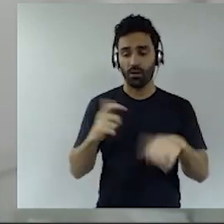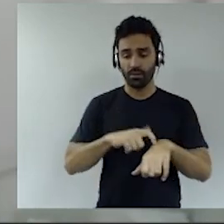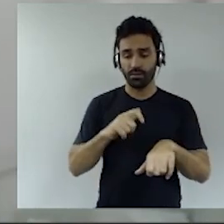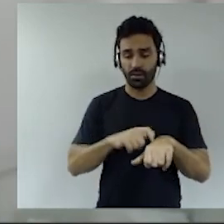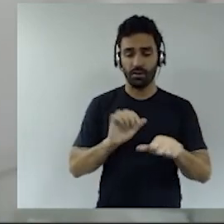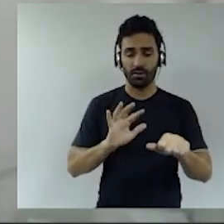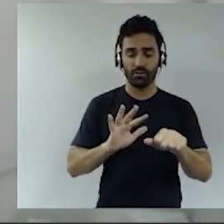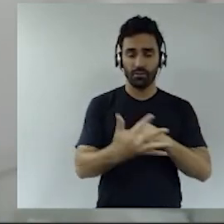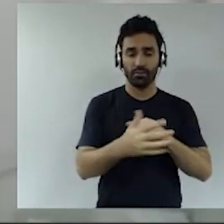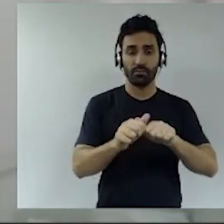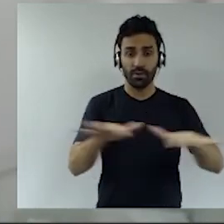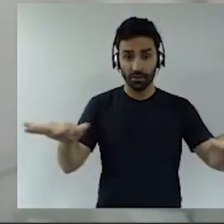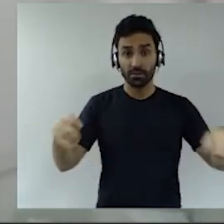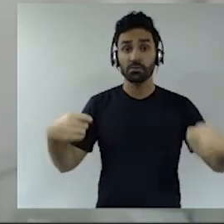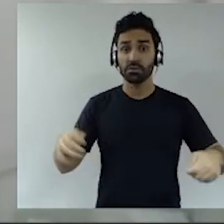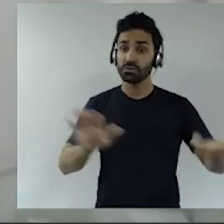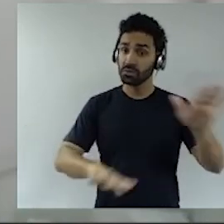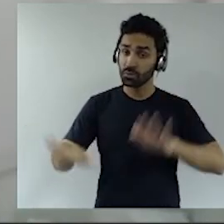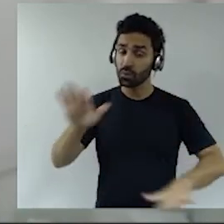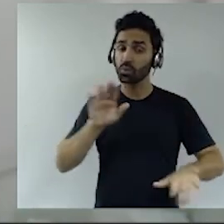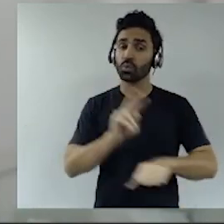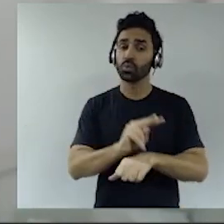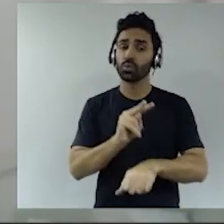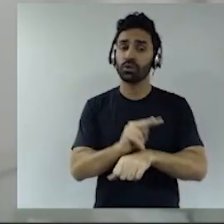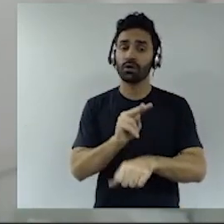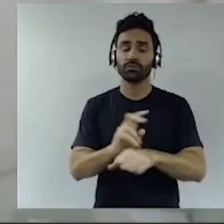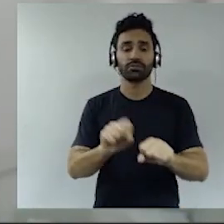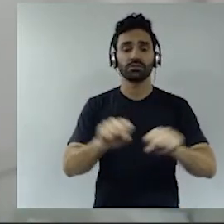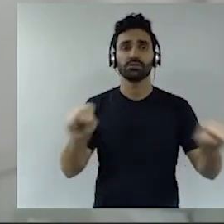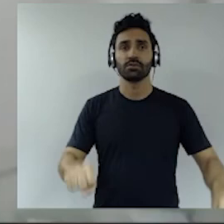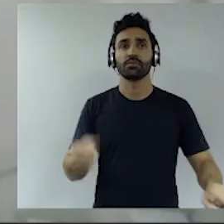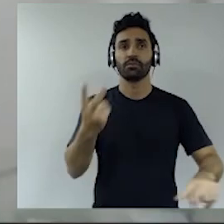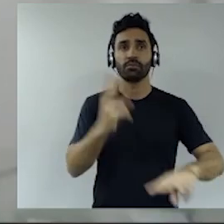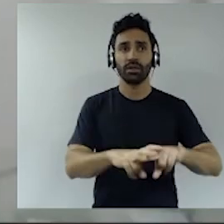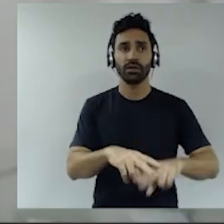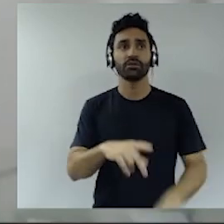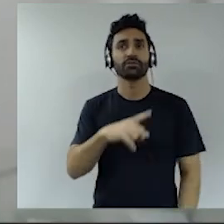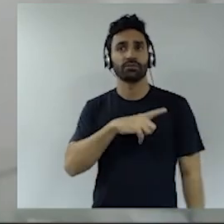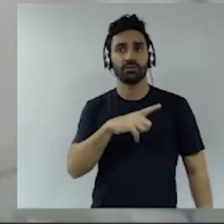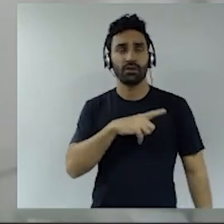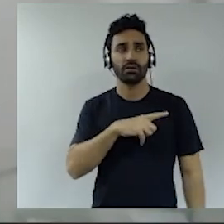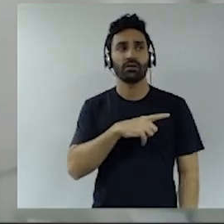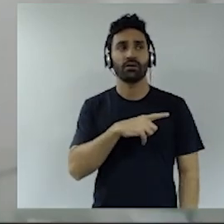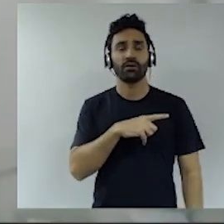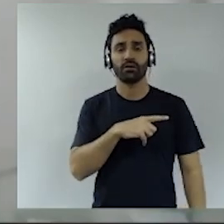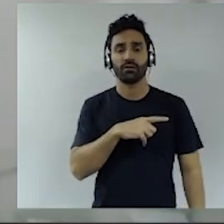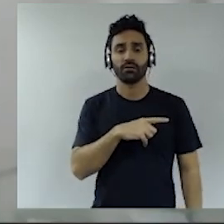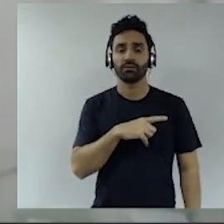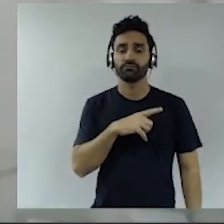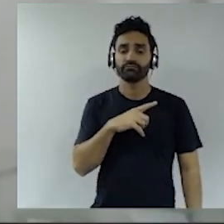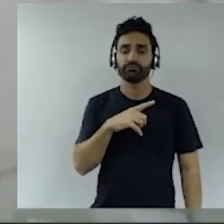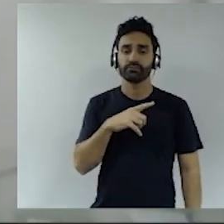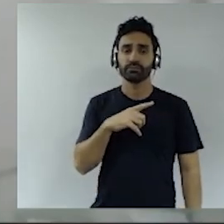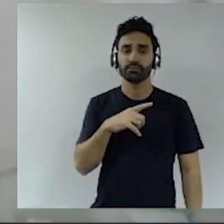pandemia, temos que cuidar, sim, do sistema carcerário. Nós temos um número que, talvez